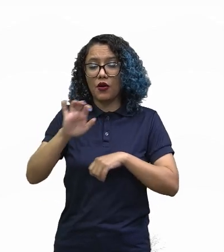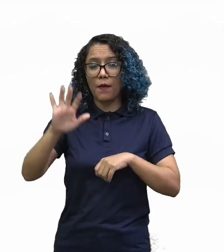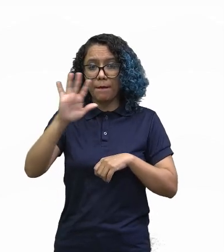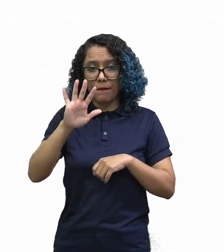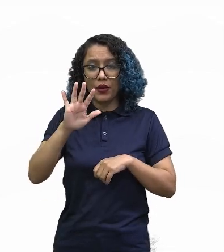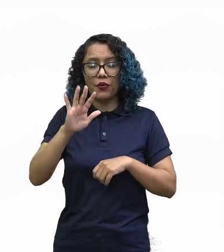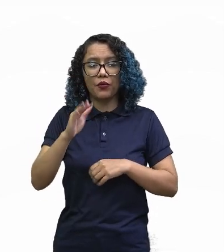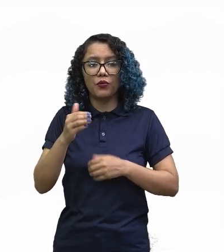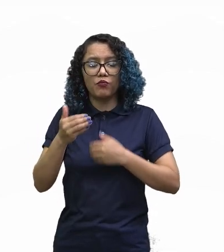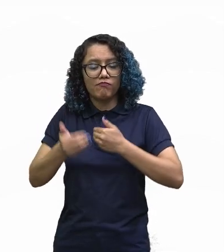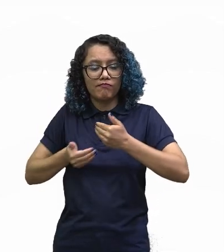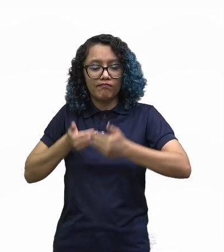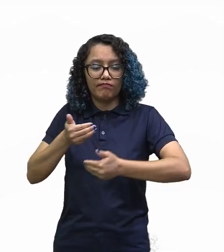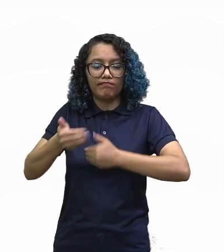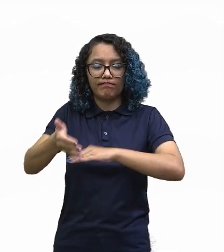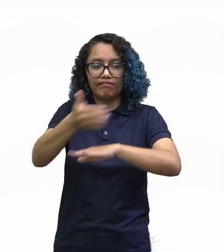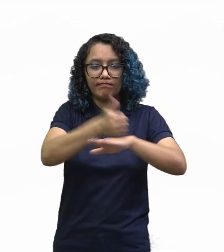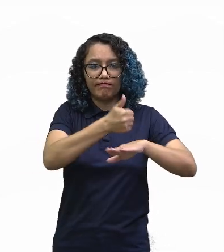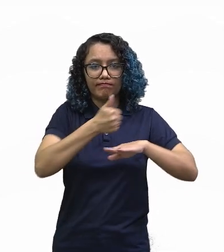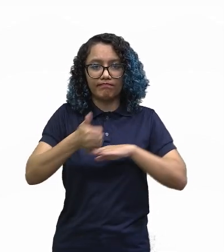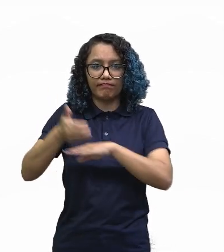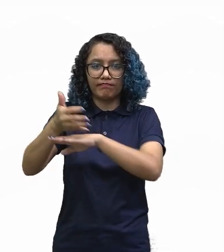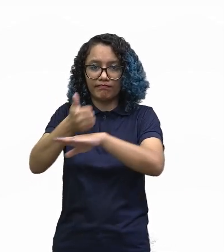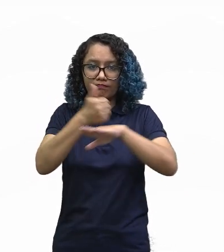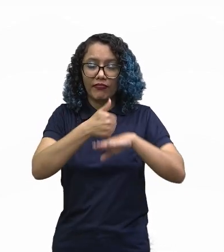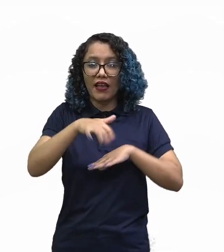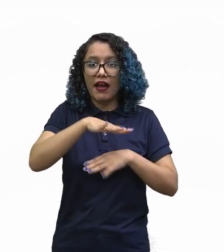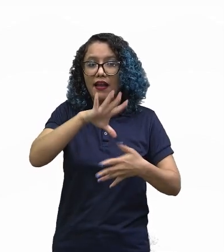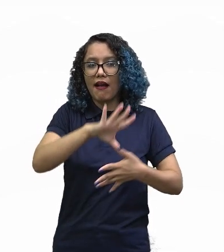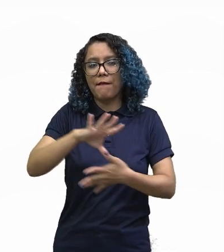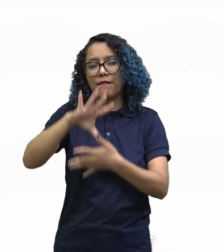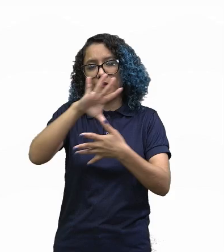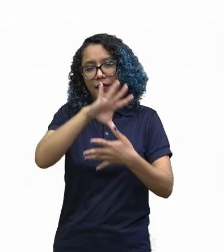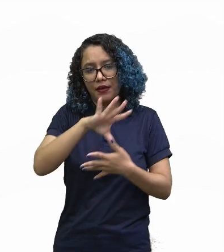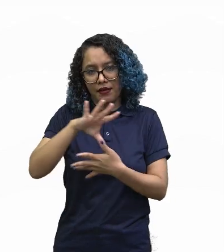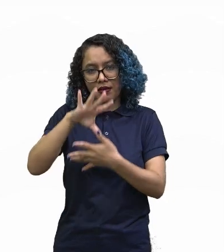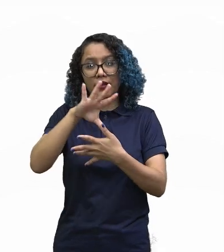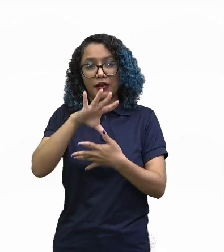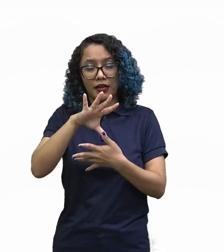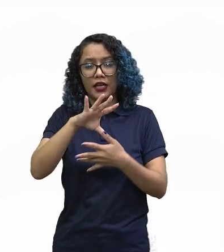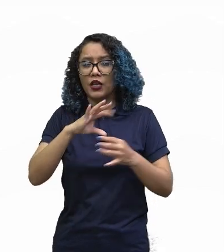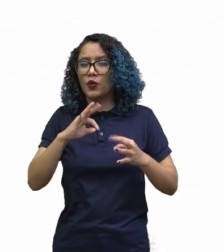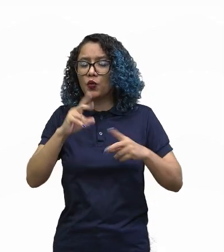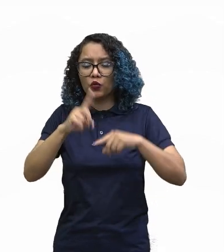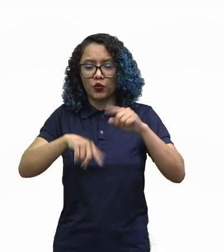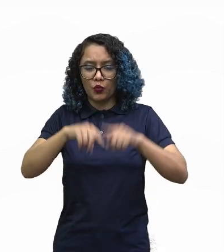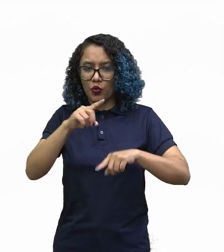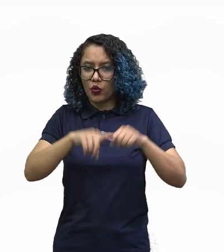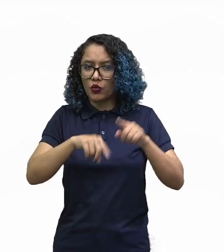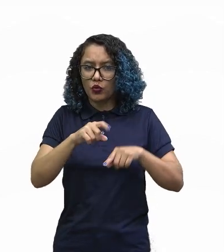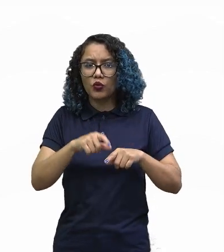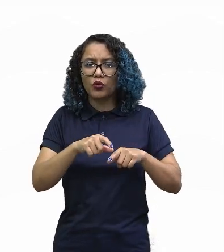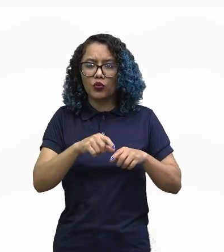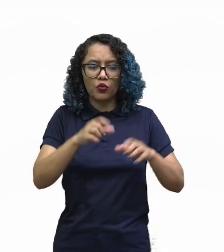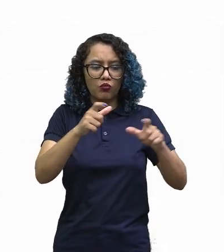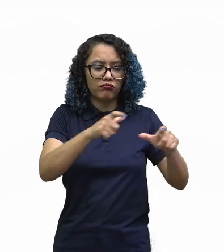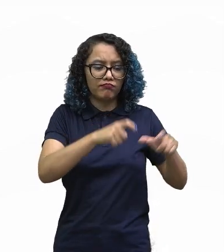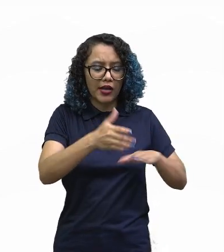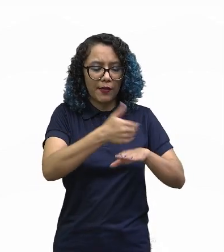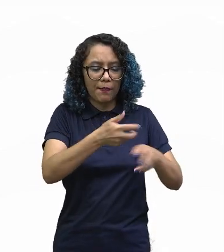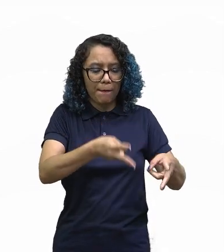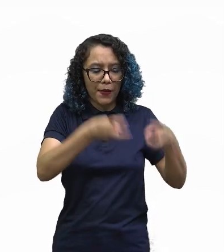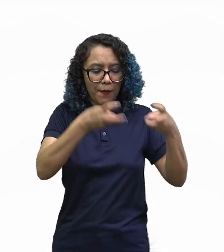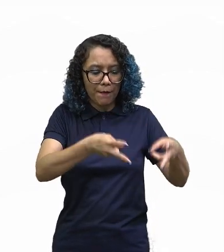franco processo de colonização nas Américas. E todos os produtos extraídos das colônias,